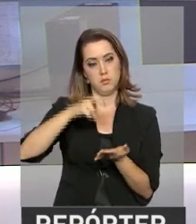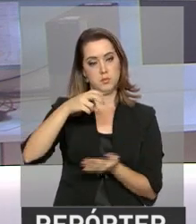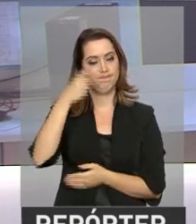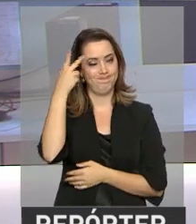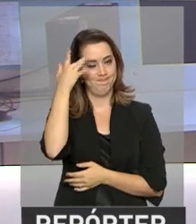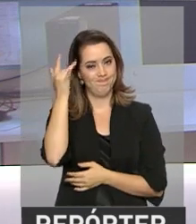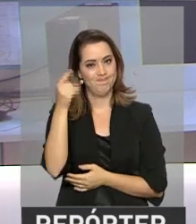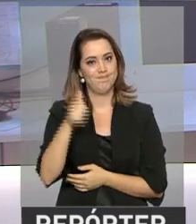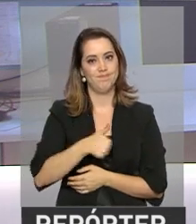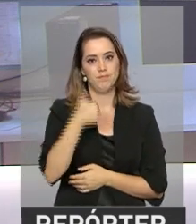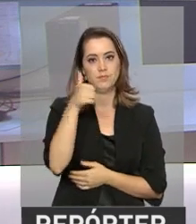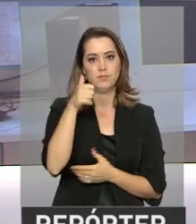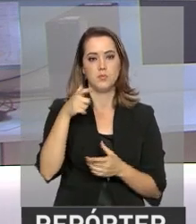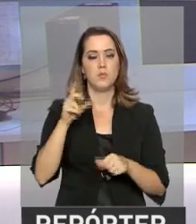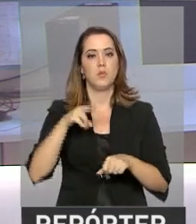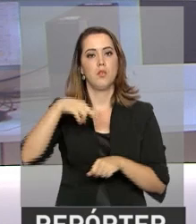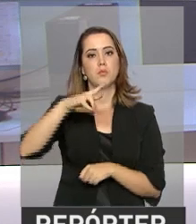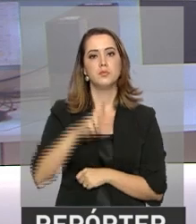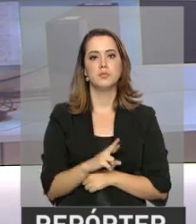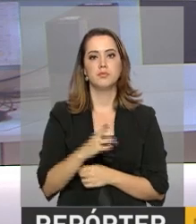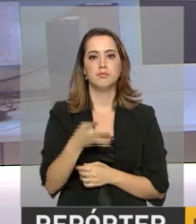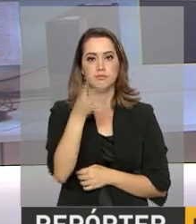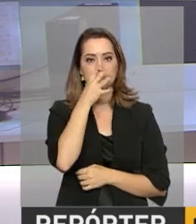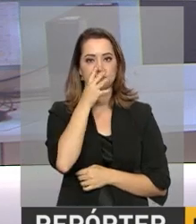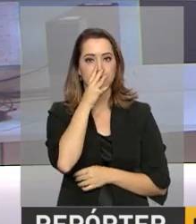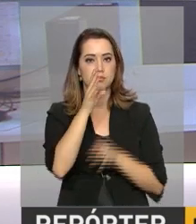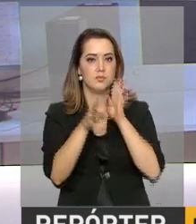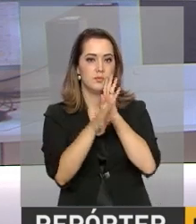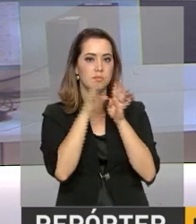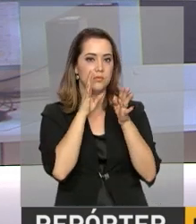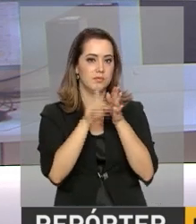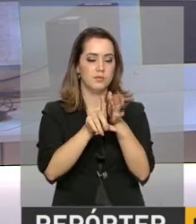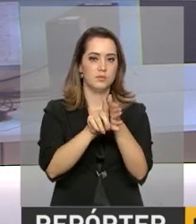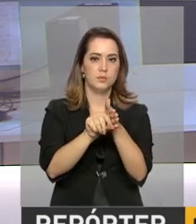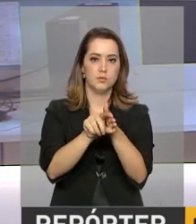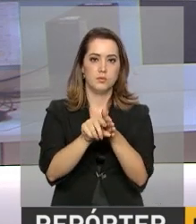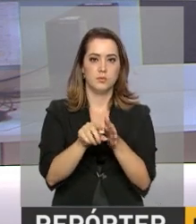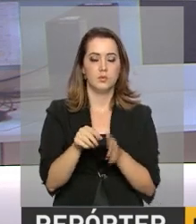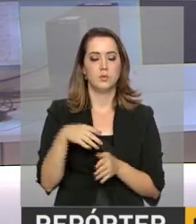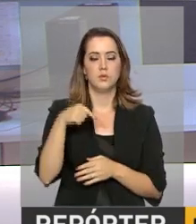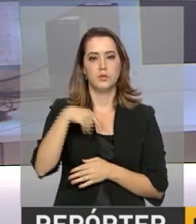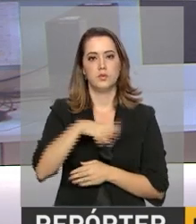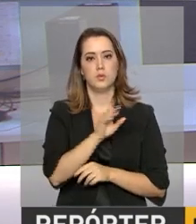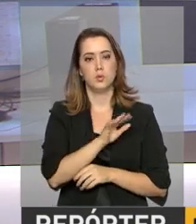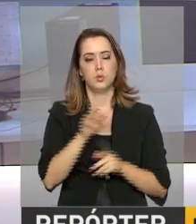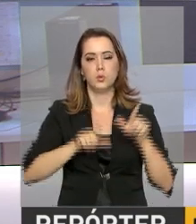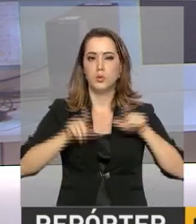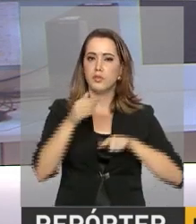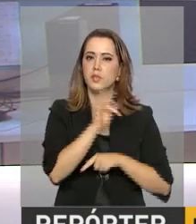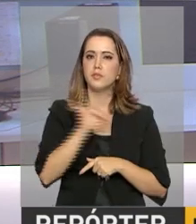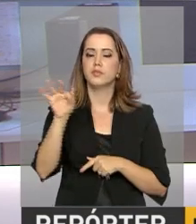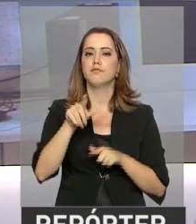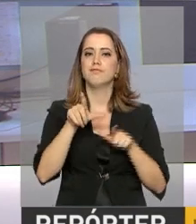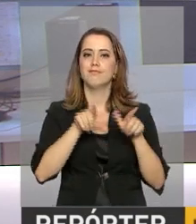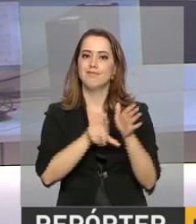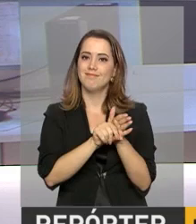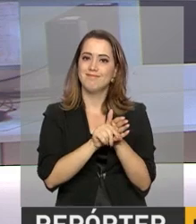9 da manhã, na primeira edição do Repórter NBR. Acompanhe também as notícias do Governo Federal nas nossas redes